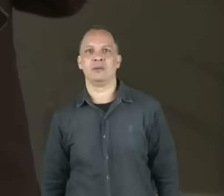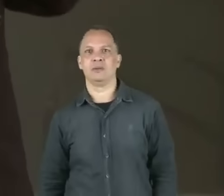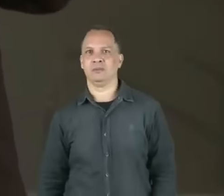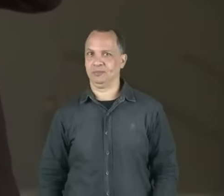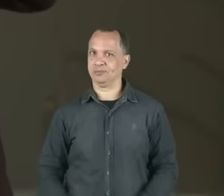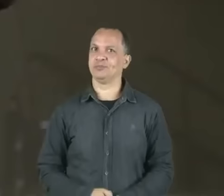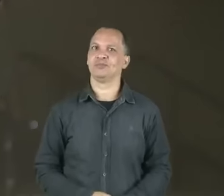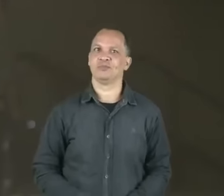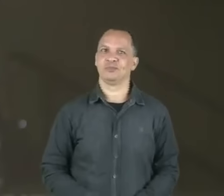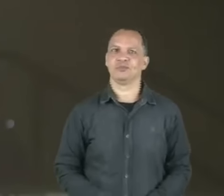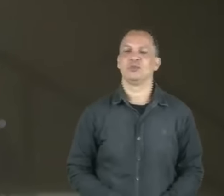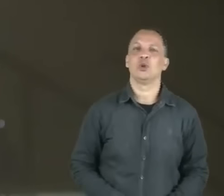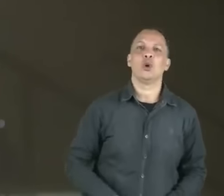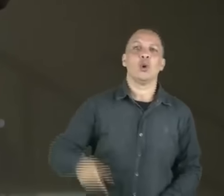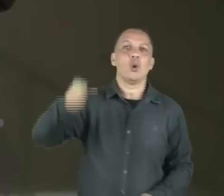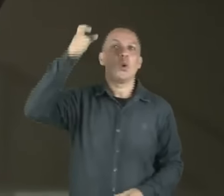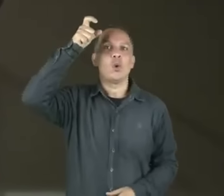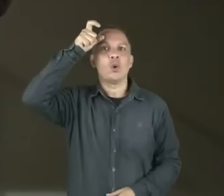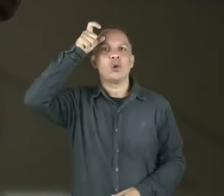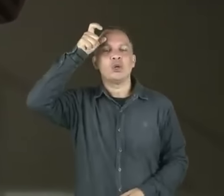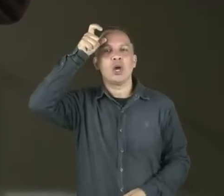diabo é bom de conversa